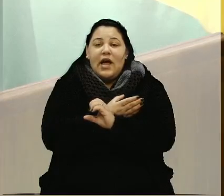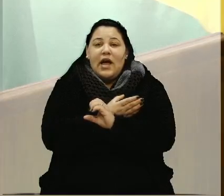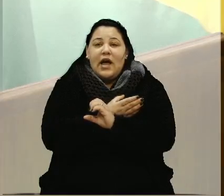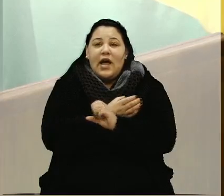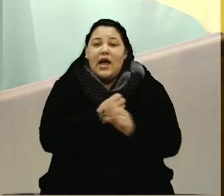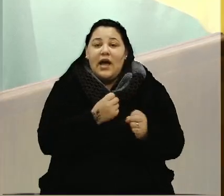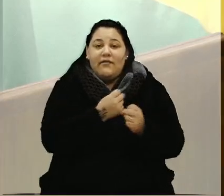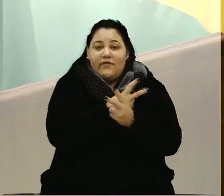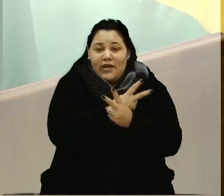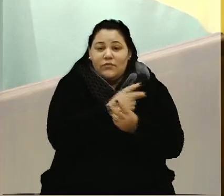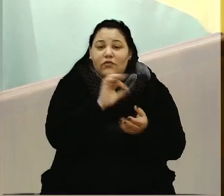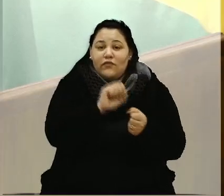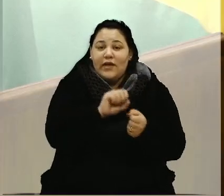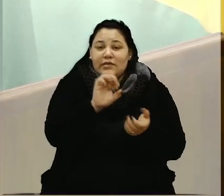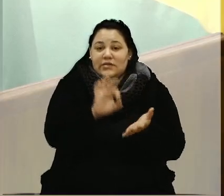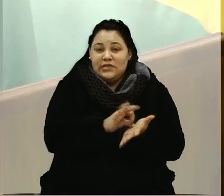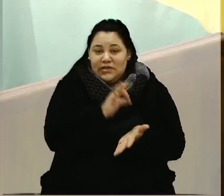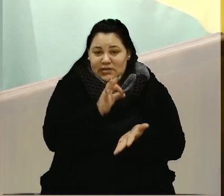para